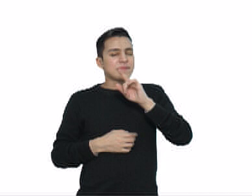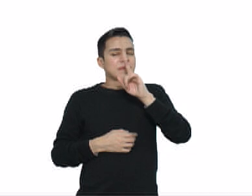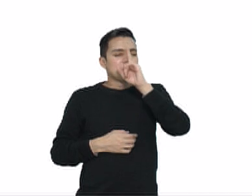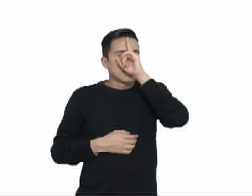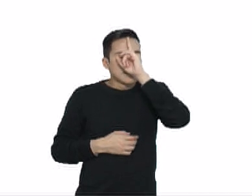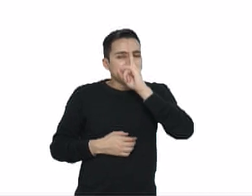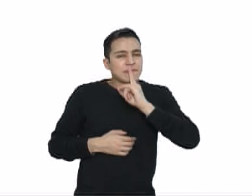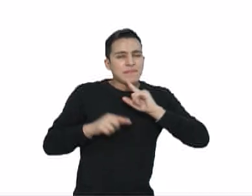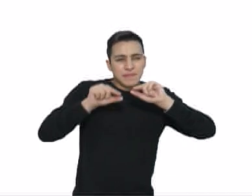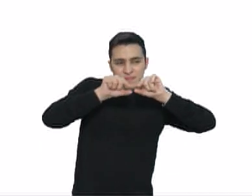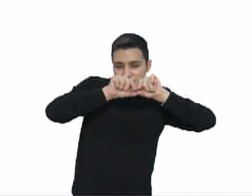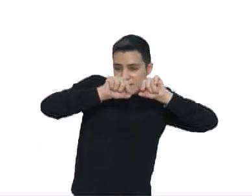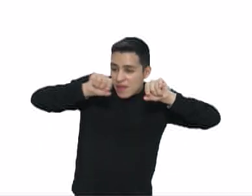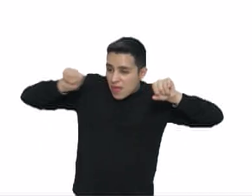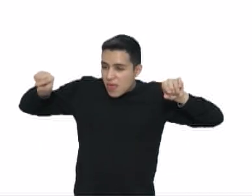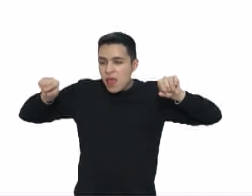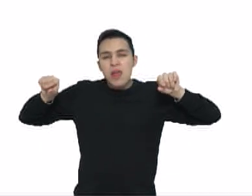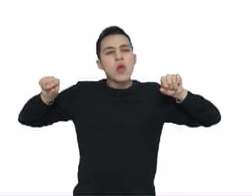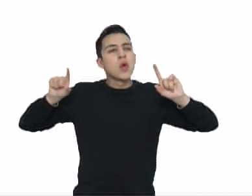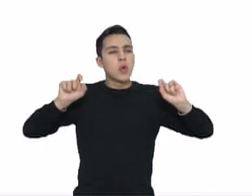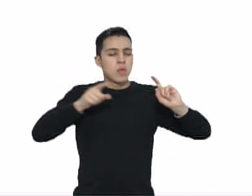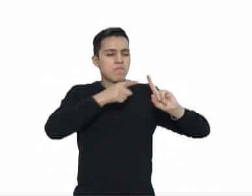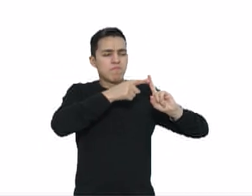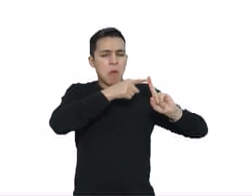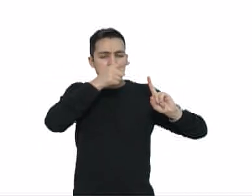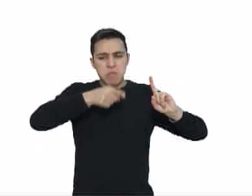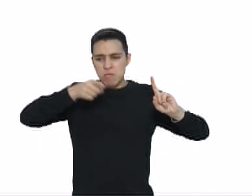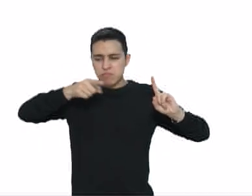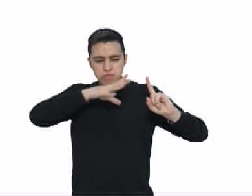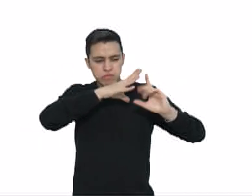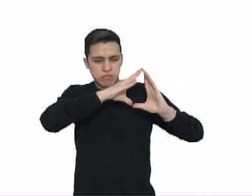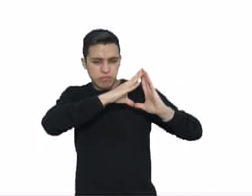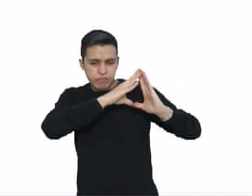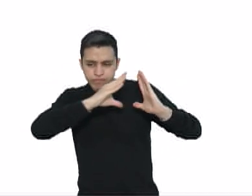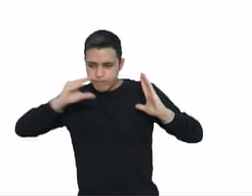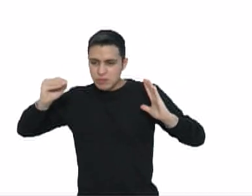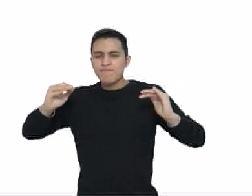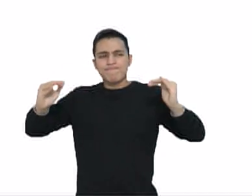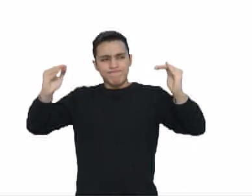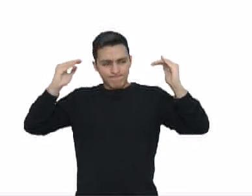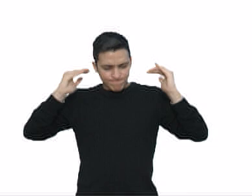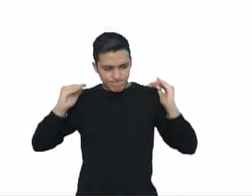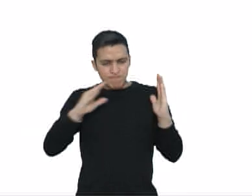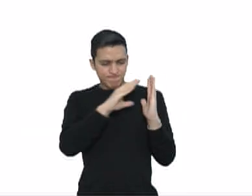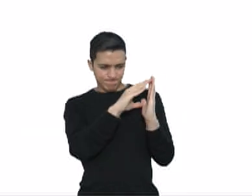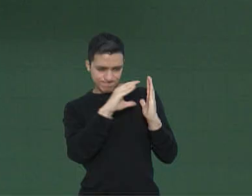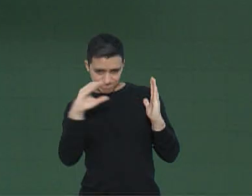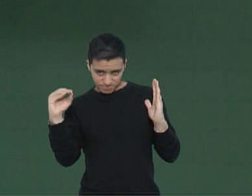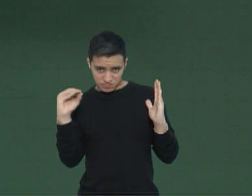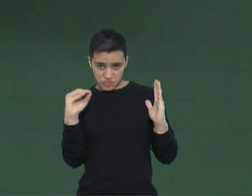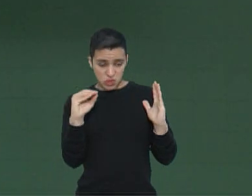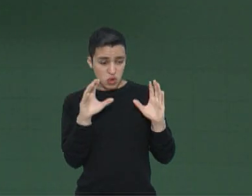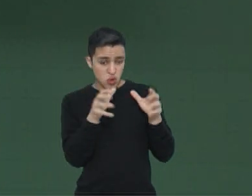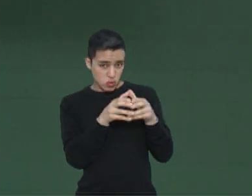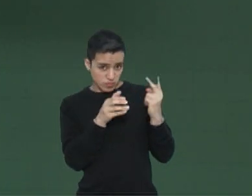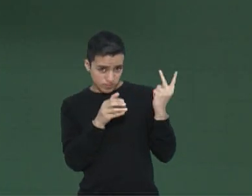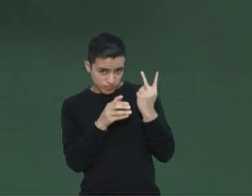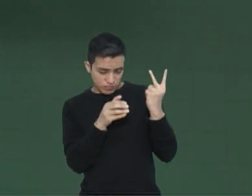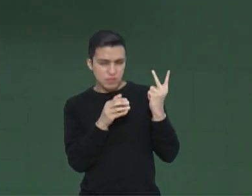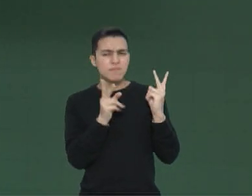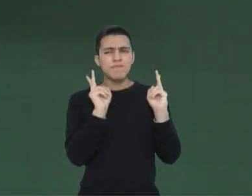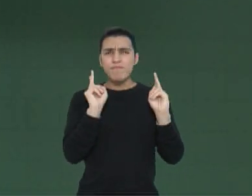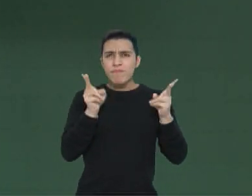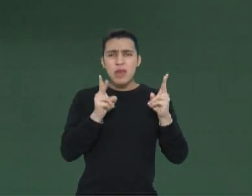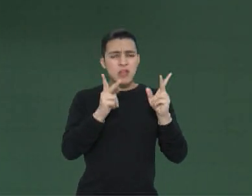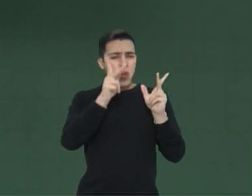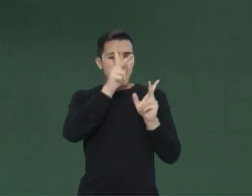ele emite sons no primeiro compasso e aí ele segue a música no segundo compasso. O segundo grupo, ele vai repetir os mesmos